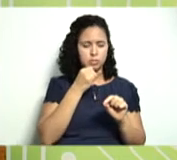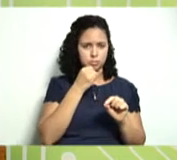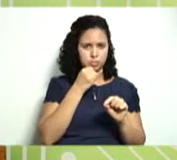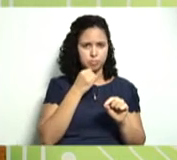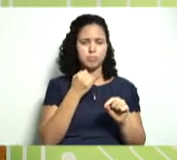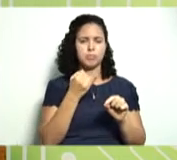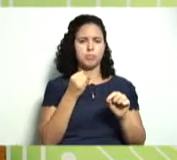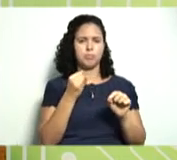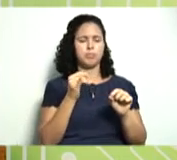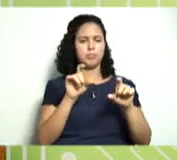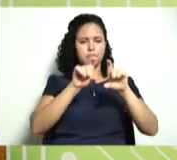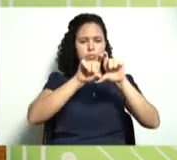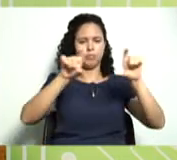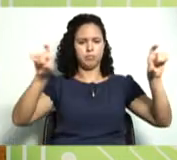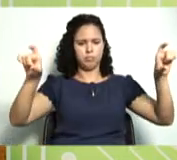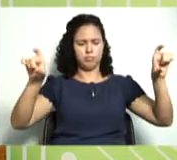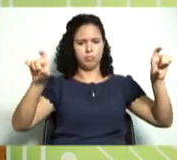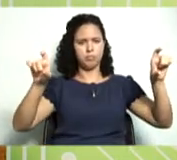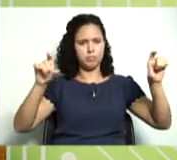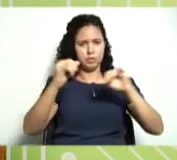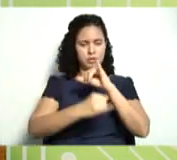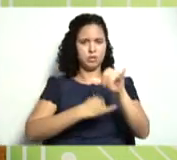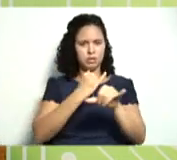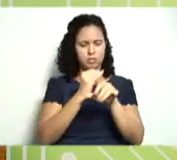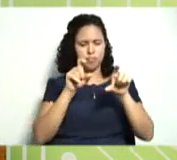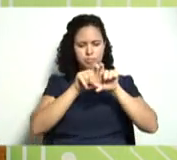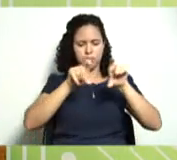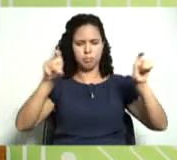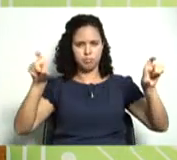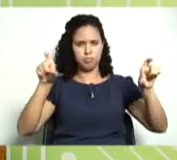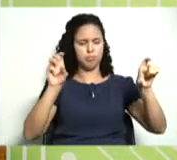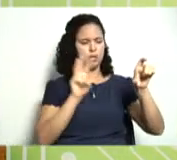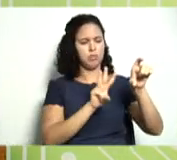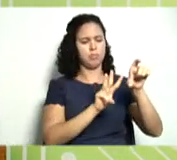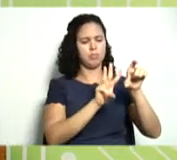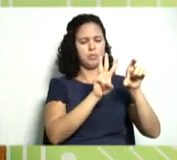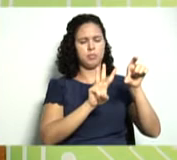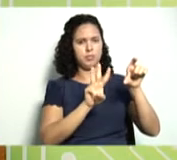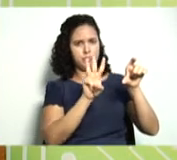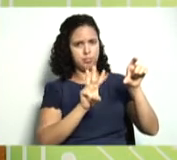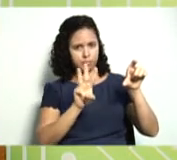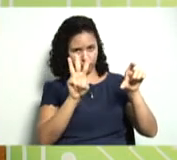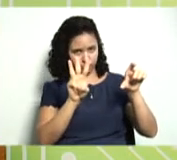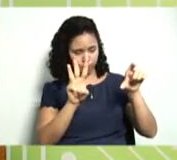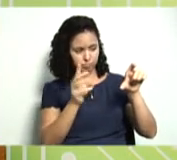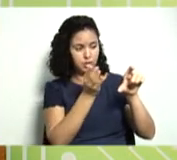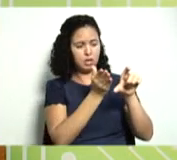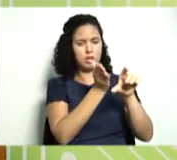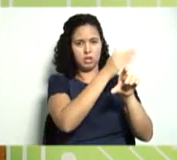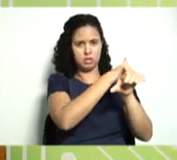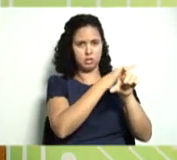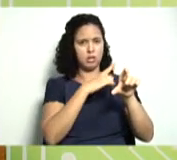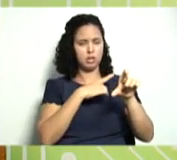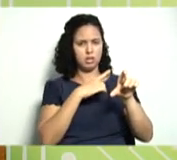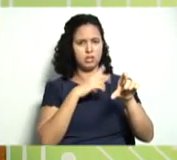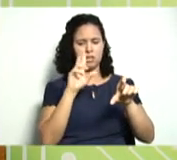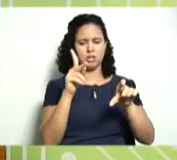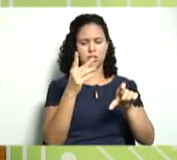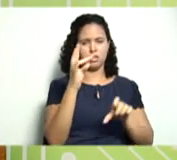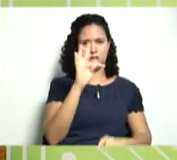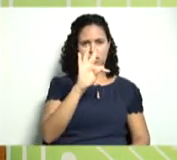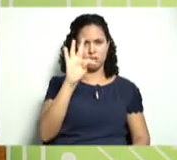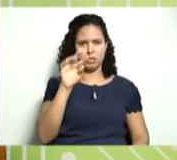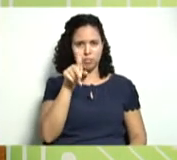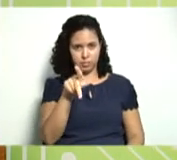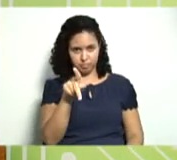http barra e o endereço então esse é o protocolo utilizado na web também certo